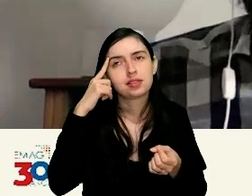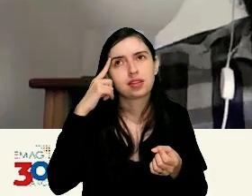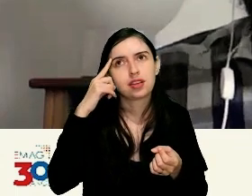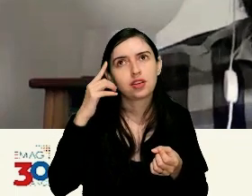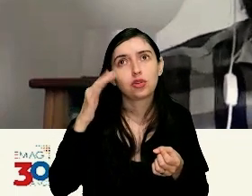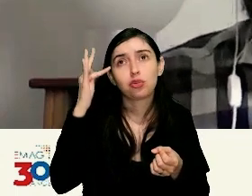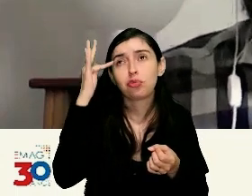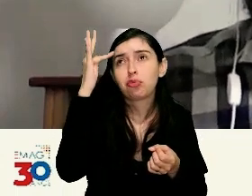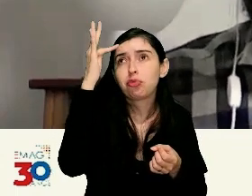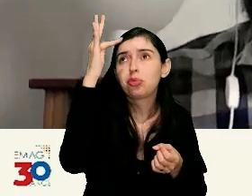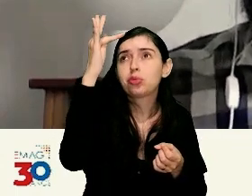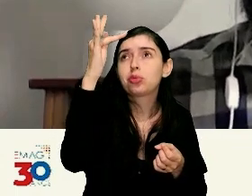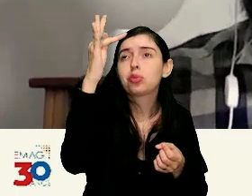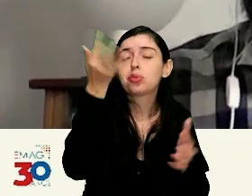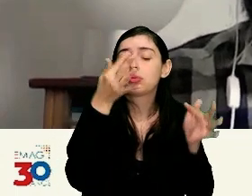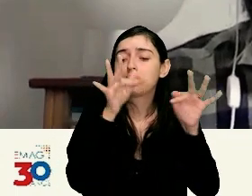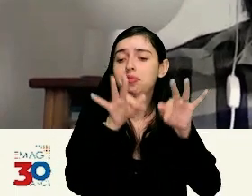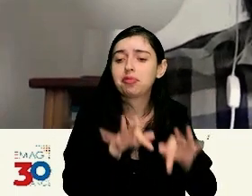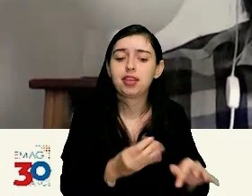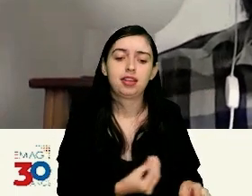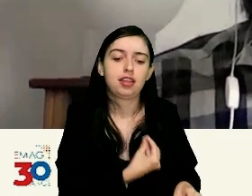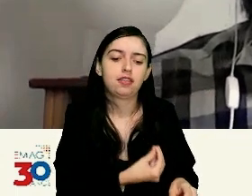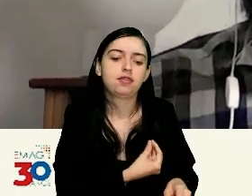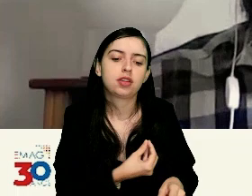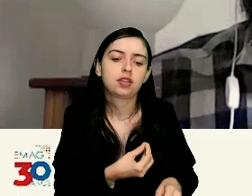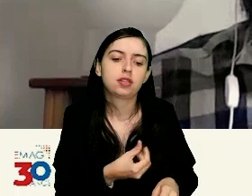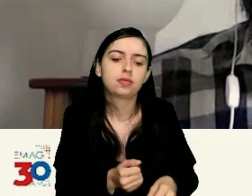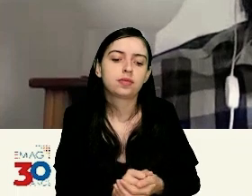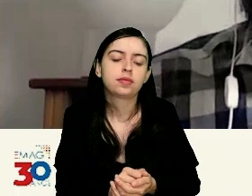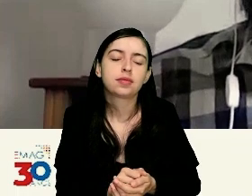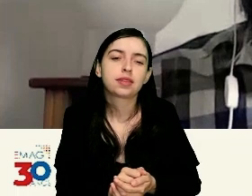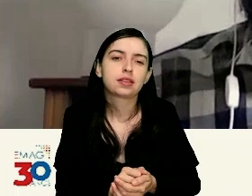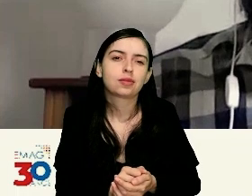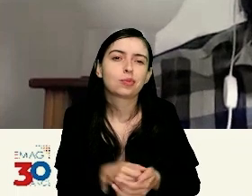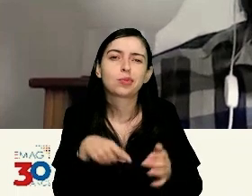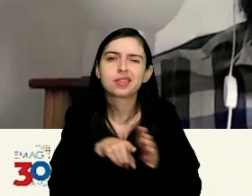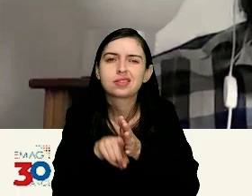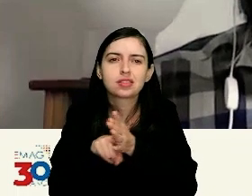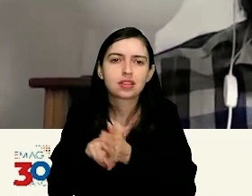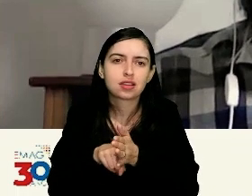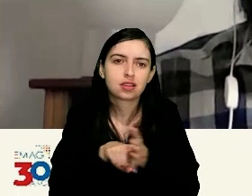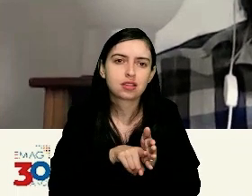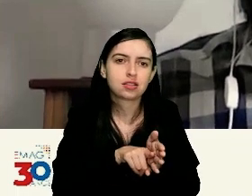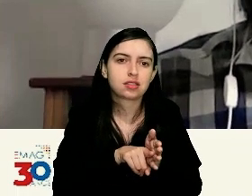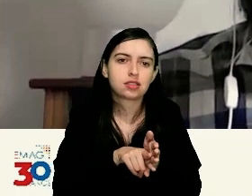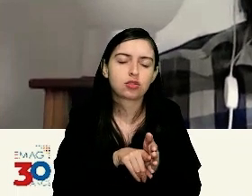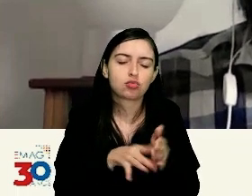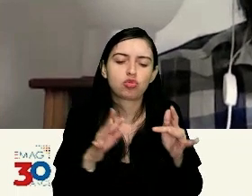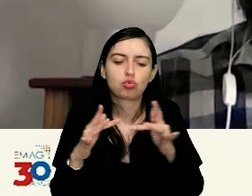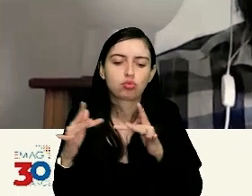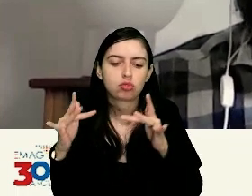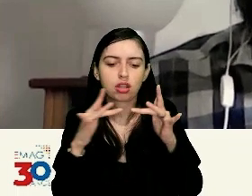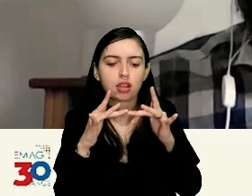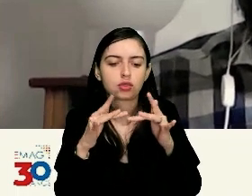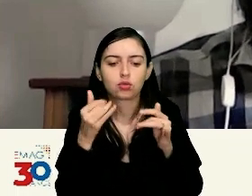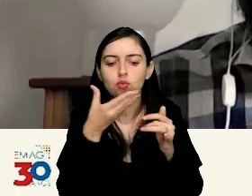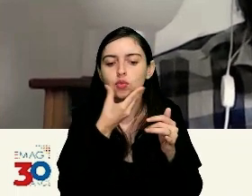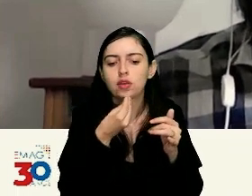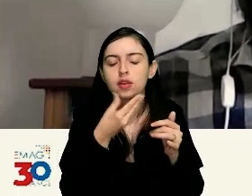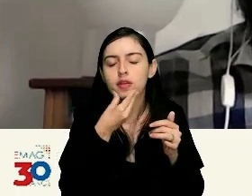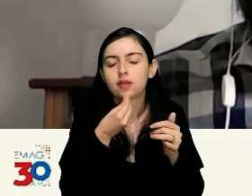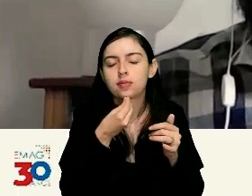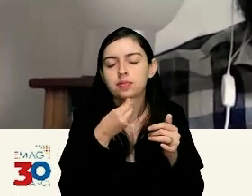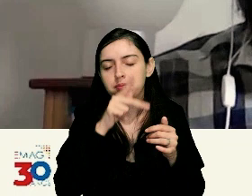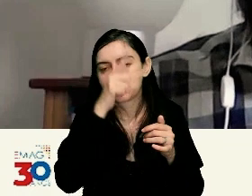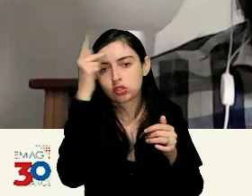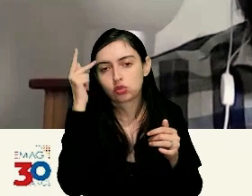vida. Porque quando a gente pergunta, já fizeram algumas pesquisas relacionadas a homens, a pessoas, mas também a homens que estavam à beira